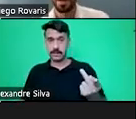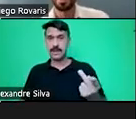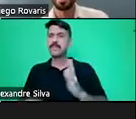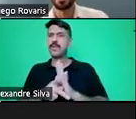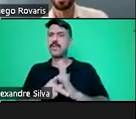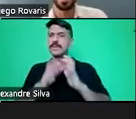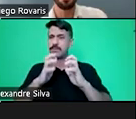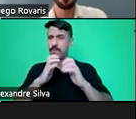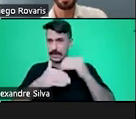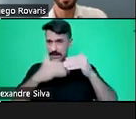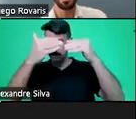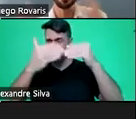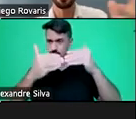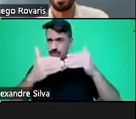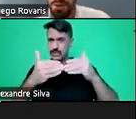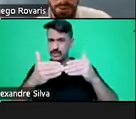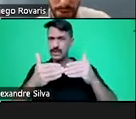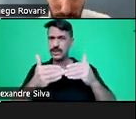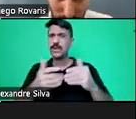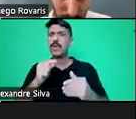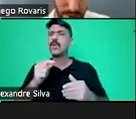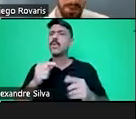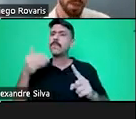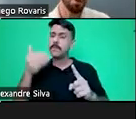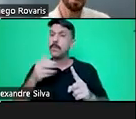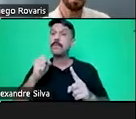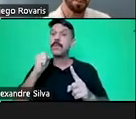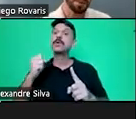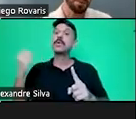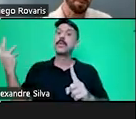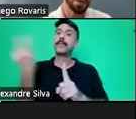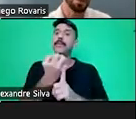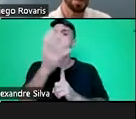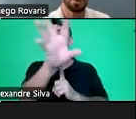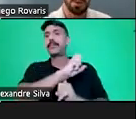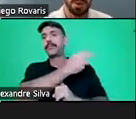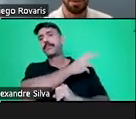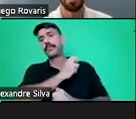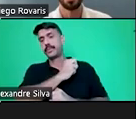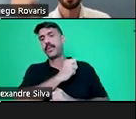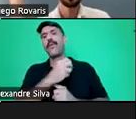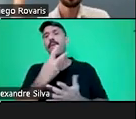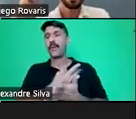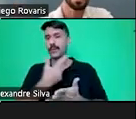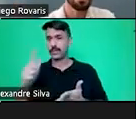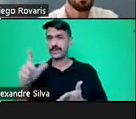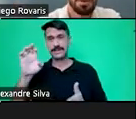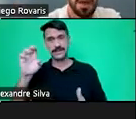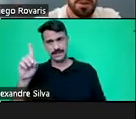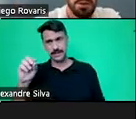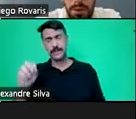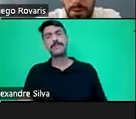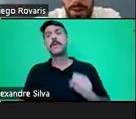neurodesenvolvimento, então ele é um catalisador de outras condições, porque ele começa, na maioria dos casos, muito cedo. Então, o TDAH